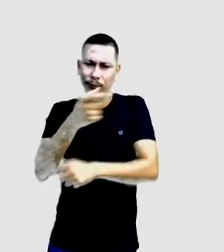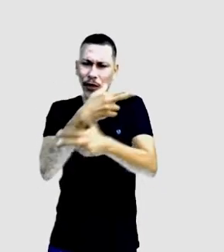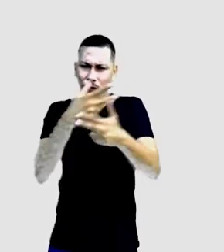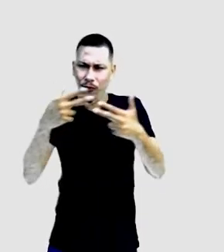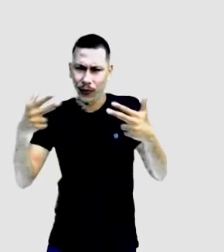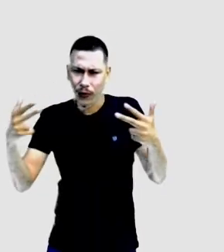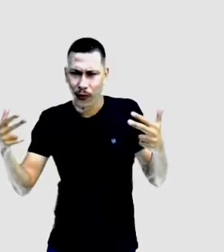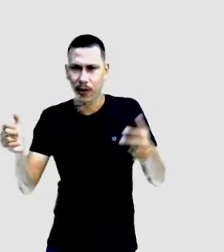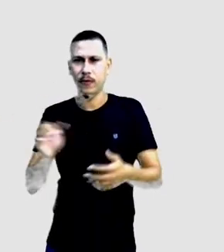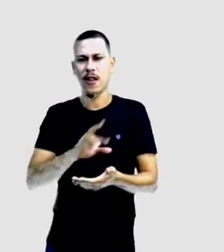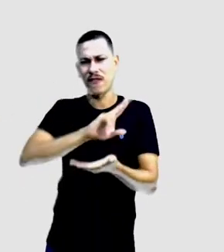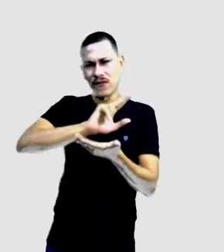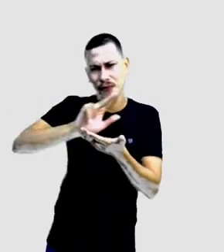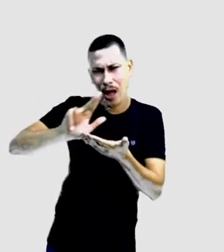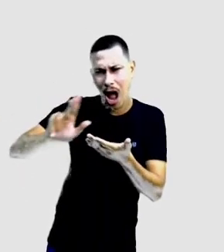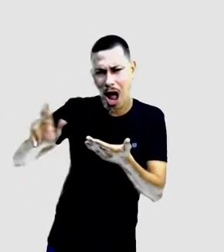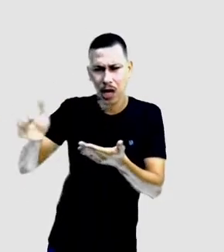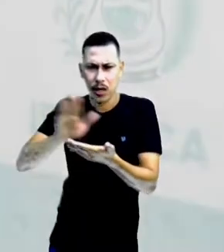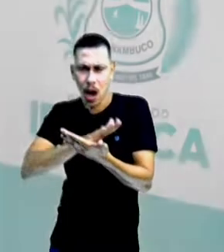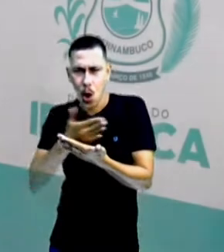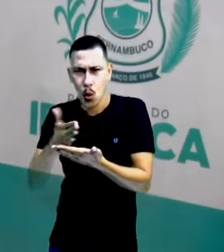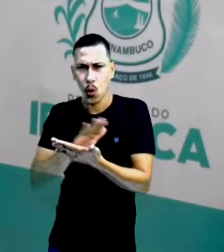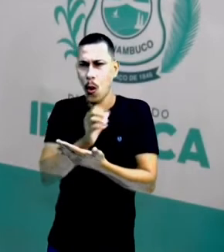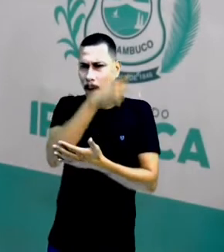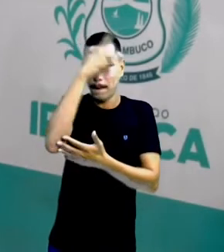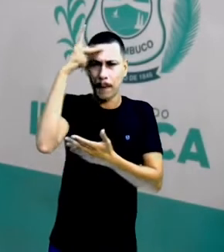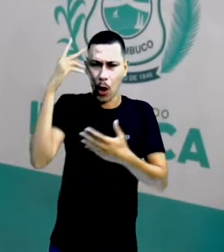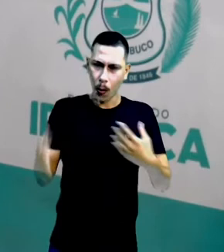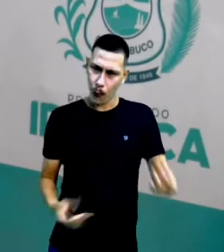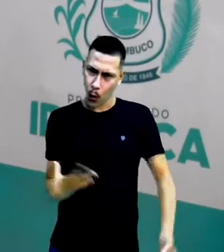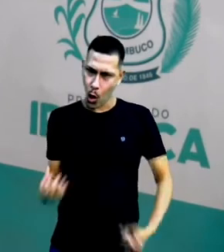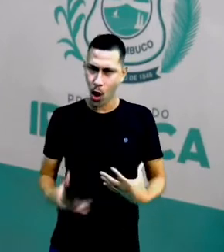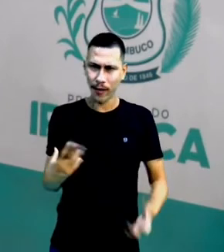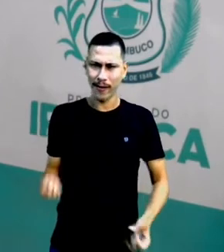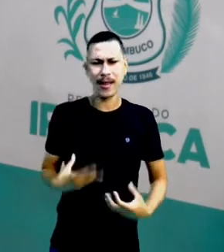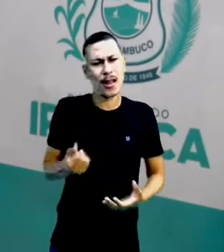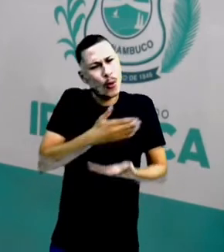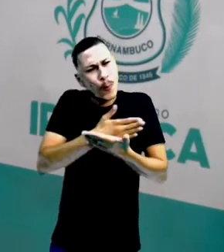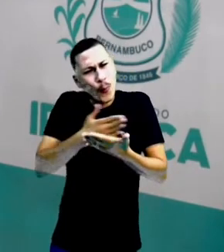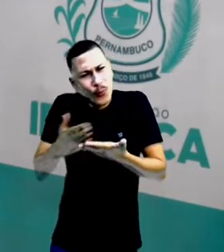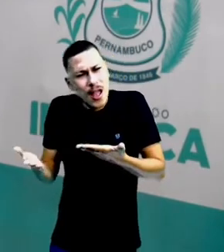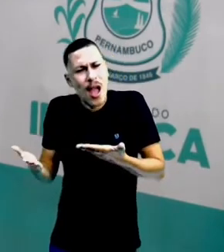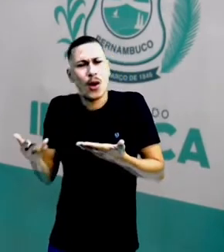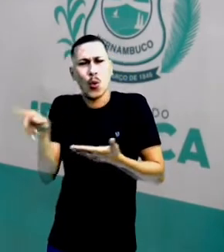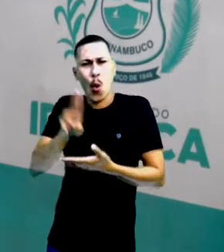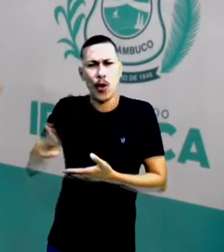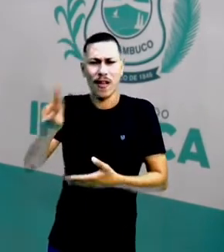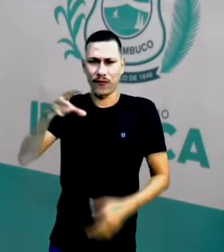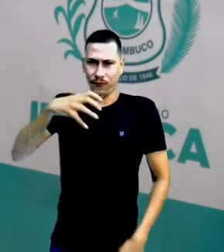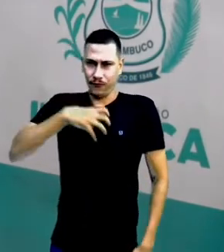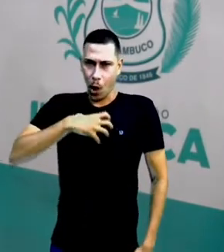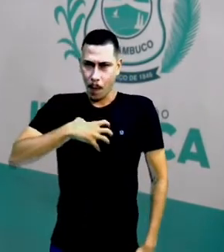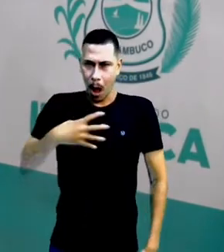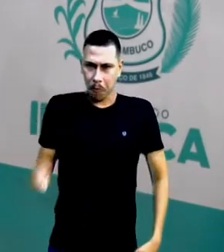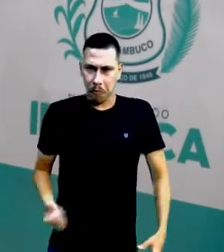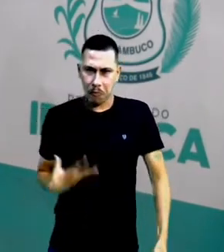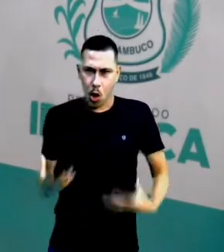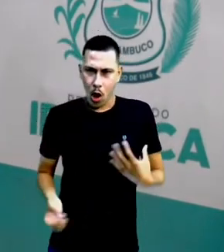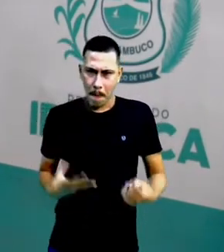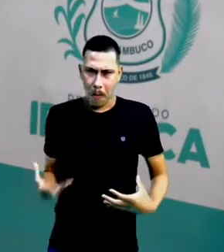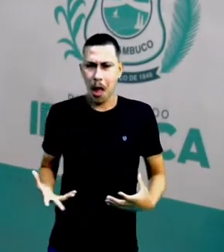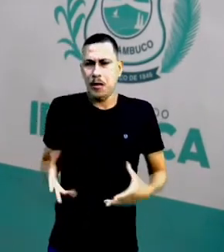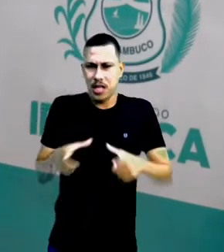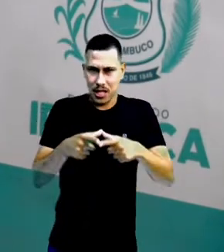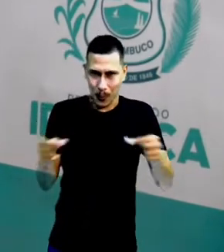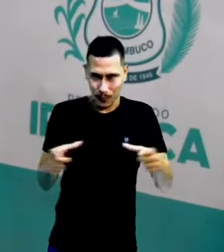Ruiz, são alguns dos poetas que aderiram a esse modo, a essa maneira de